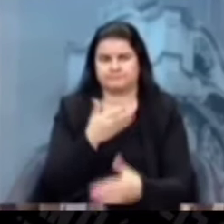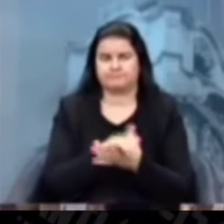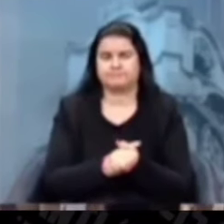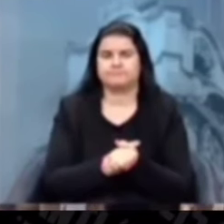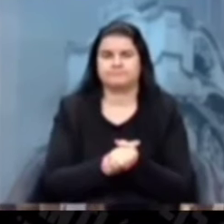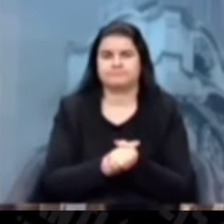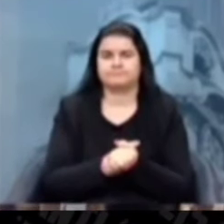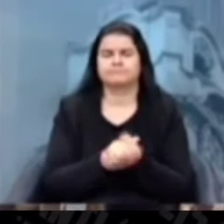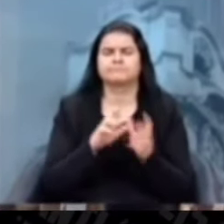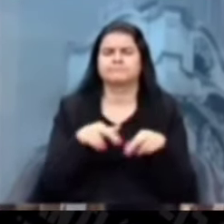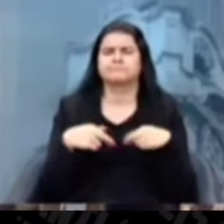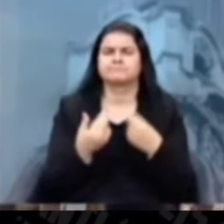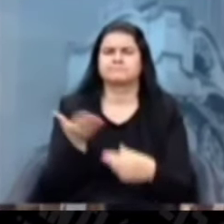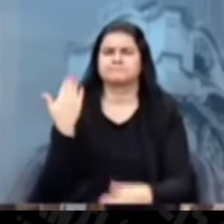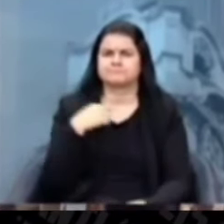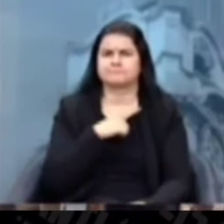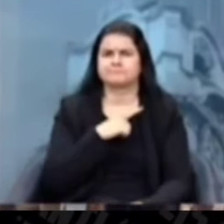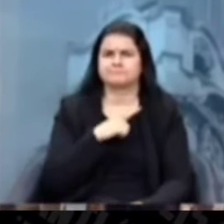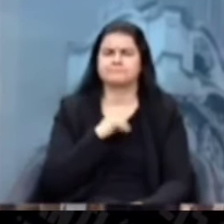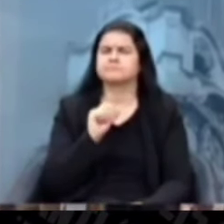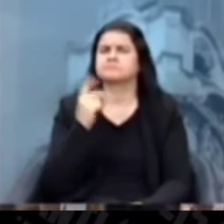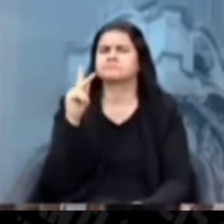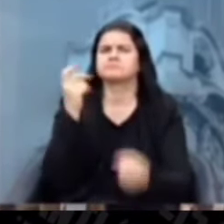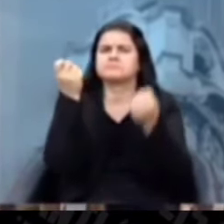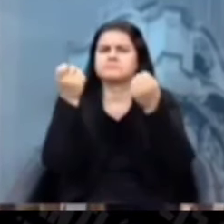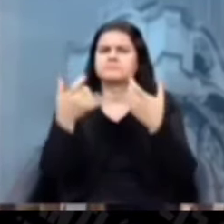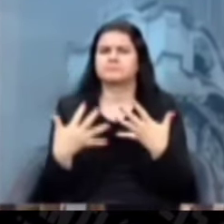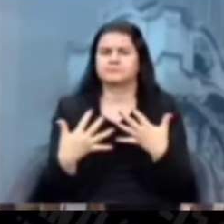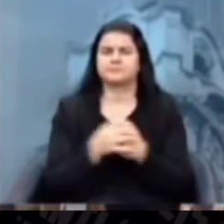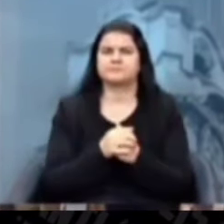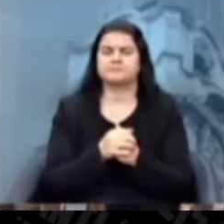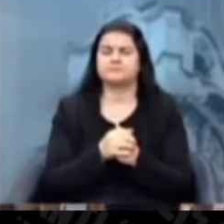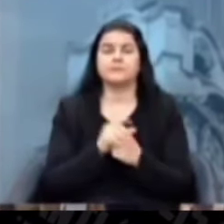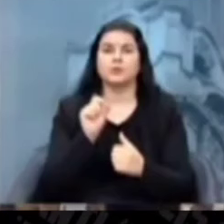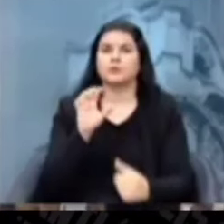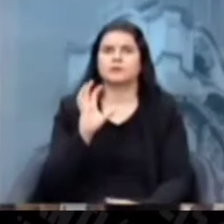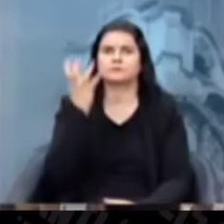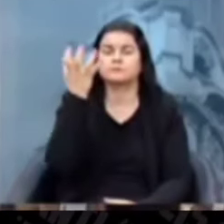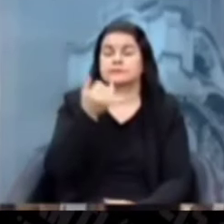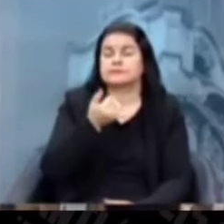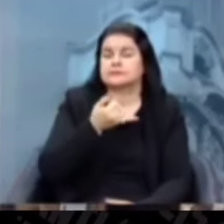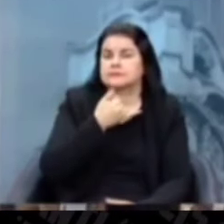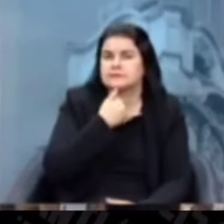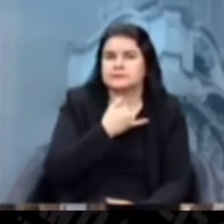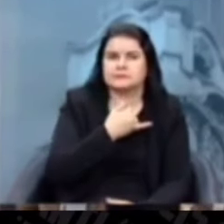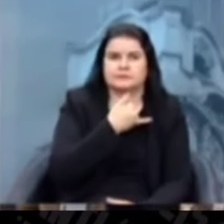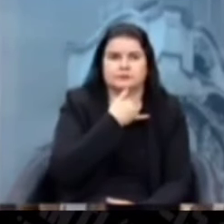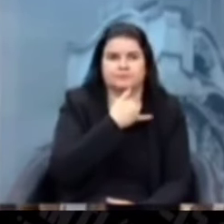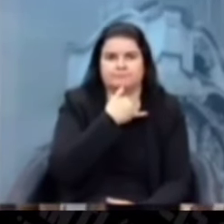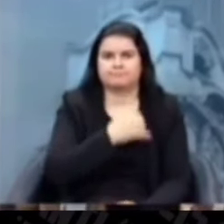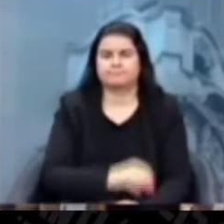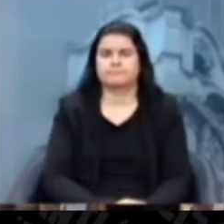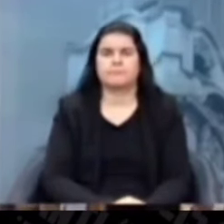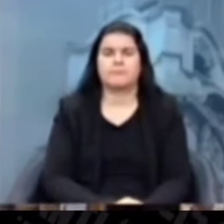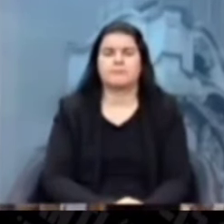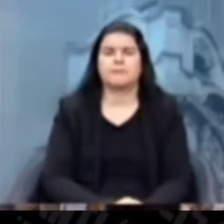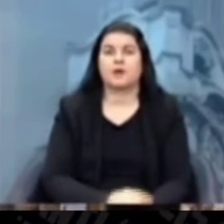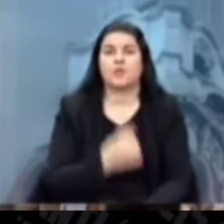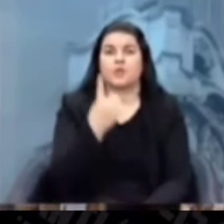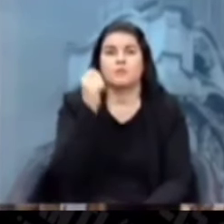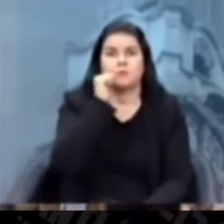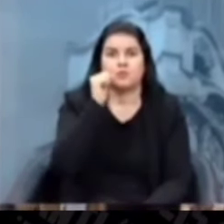Nessa reunião foi relatada uma situação muito triste de uma profissional